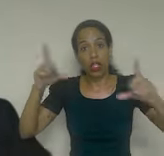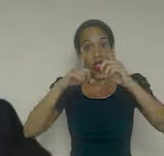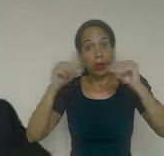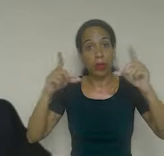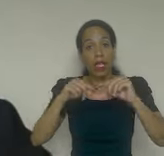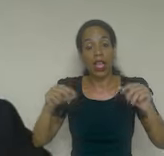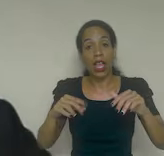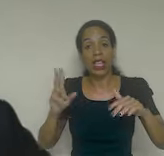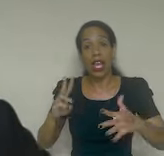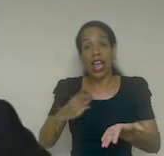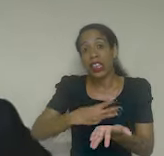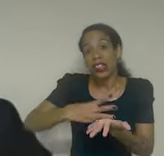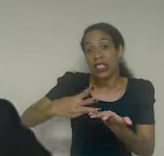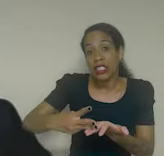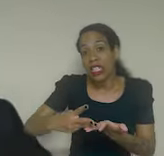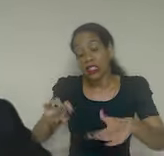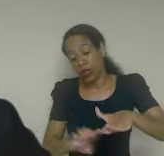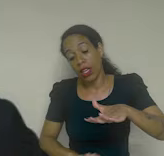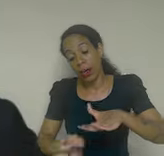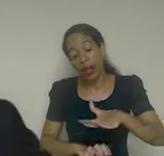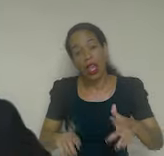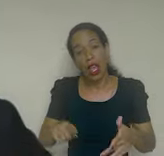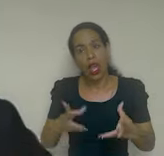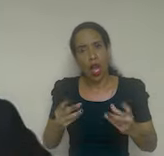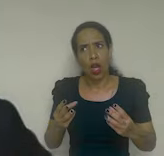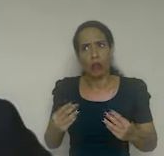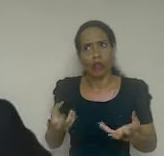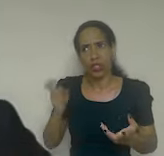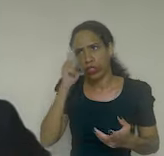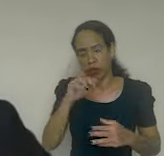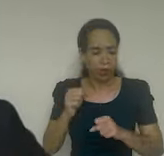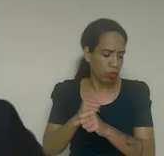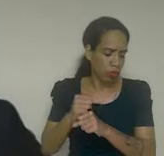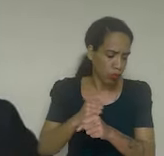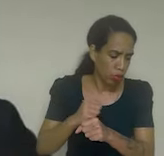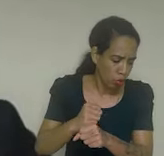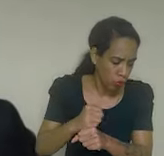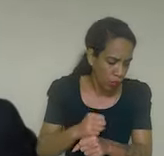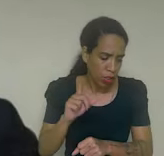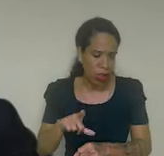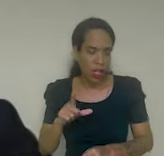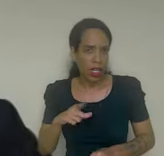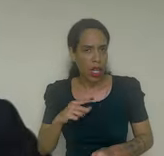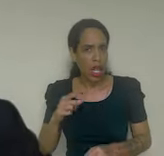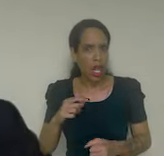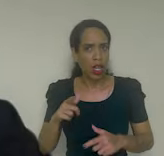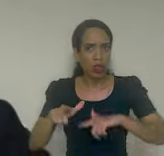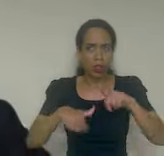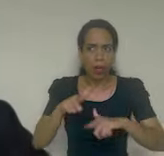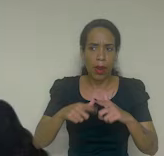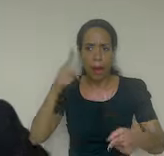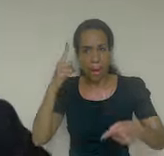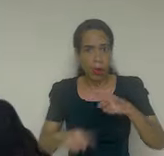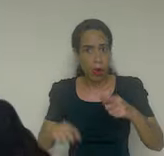questão da terceirização. É um tema bastante polêmico. Durante muitas décadas, a terceirização da atividade fim